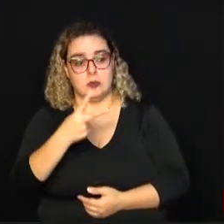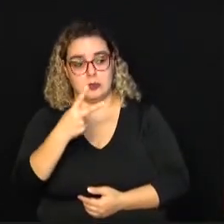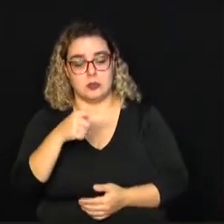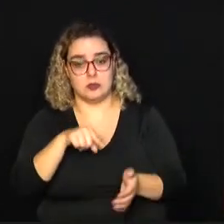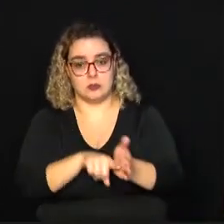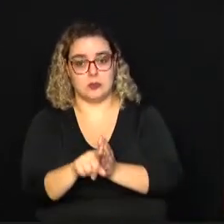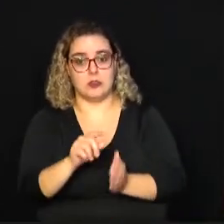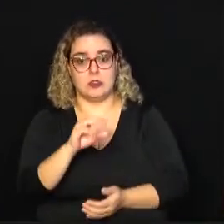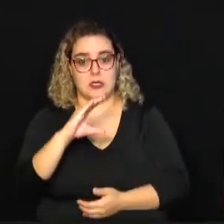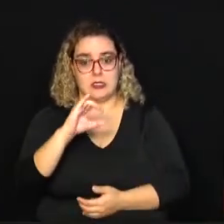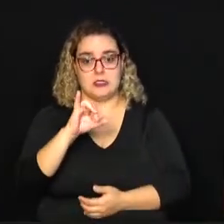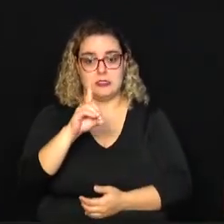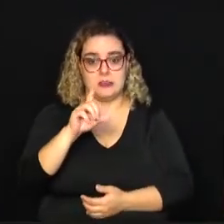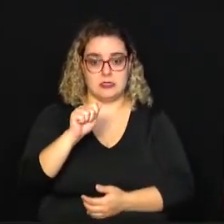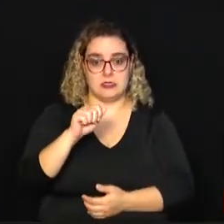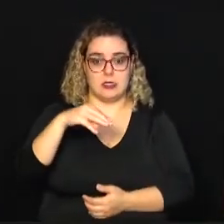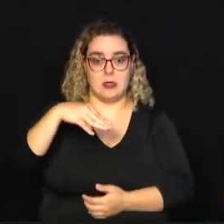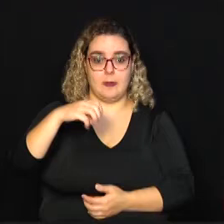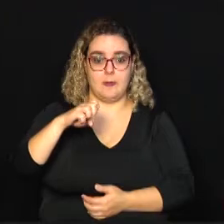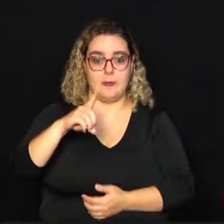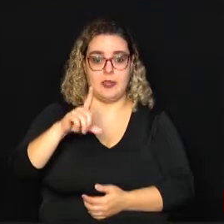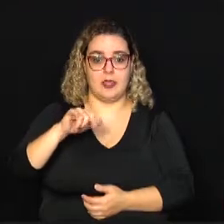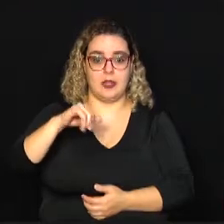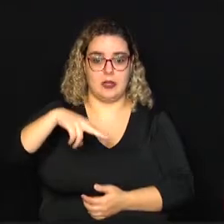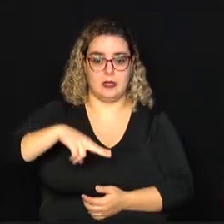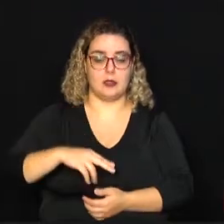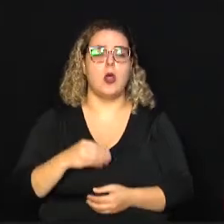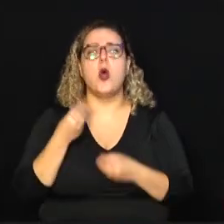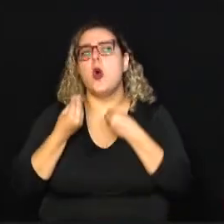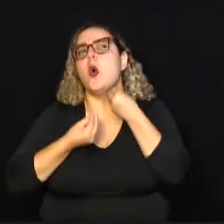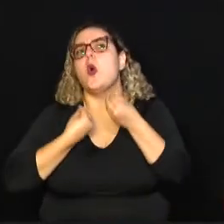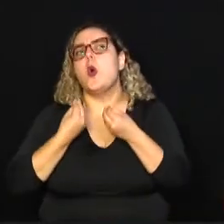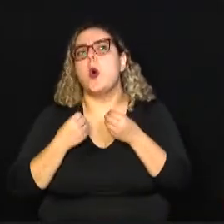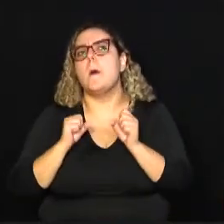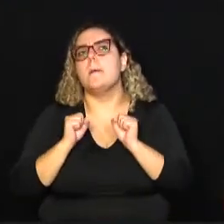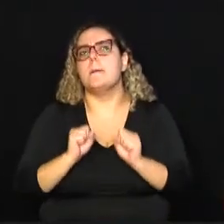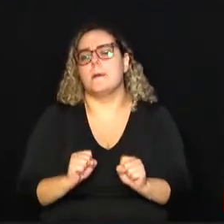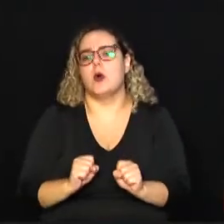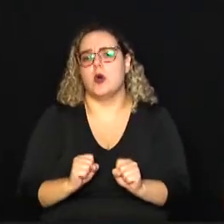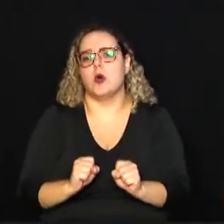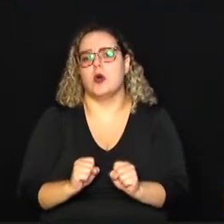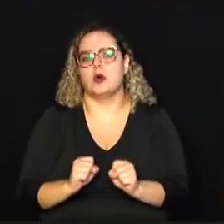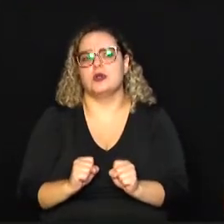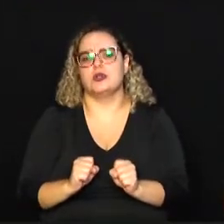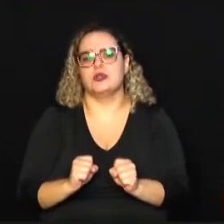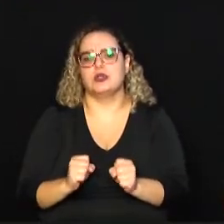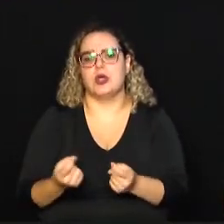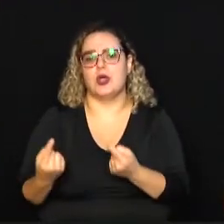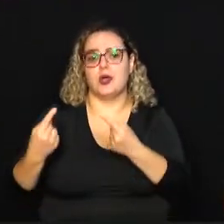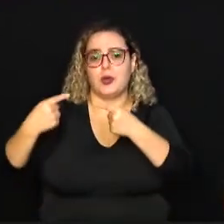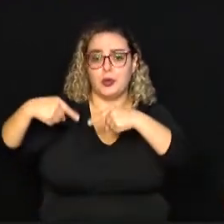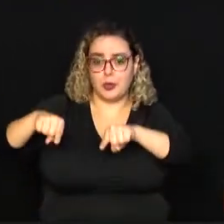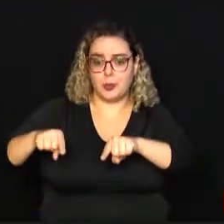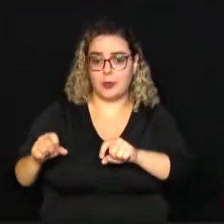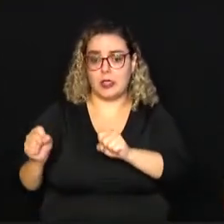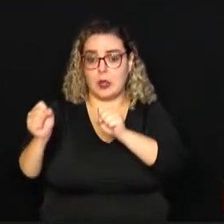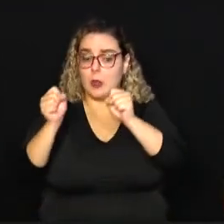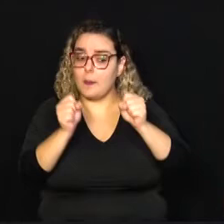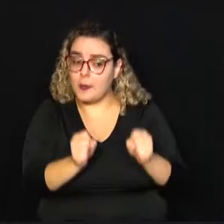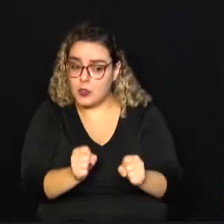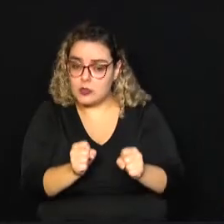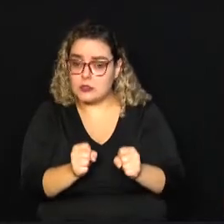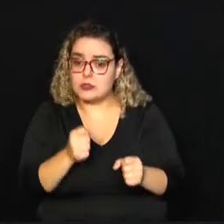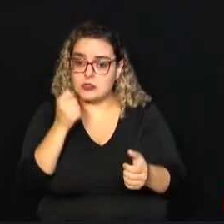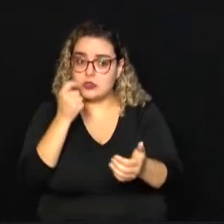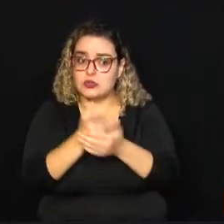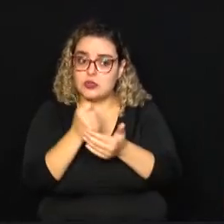Melim pergunta o seguinte: como pode ser equacionada a contradição explícita pela possibilidade de compra de vacina